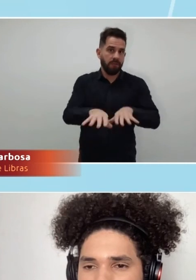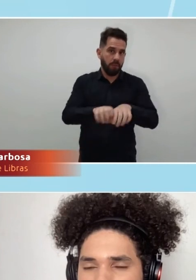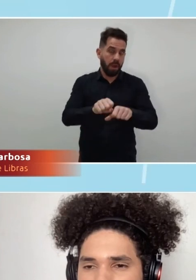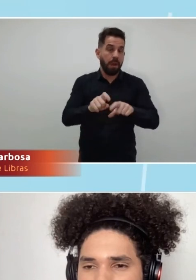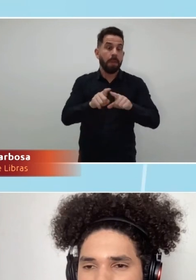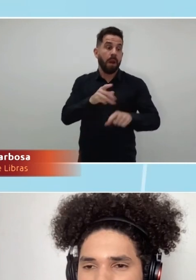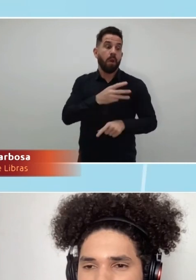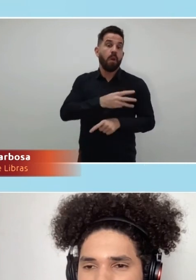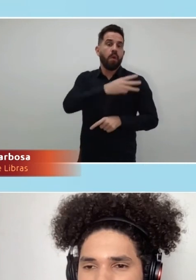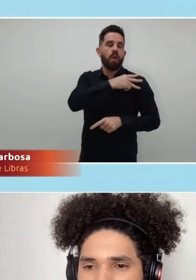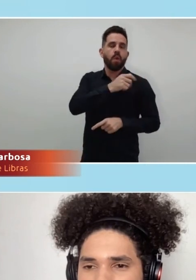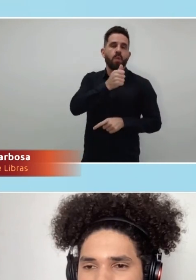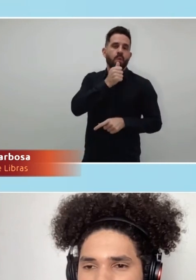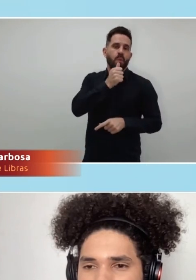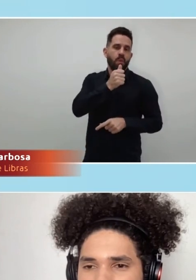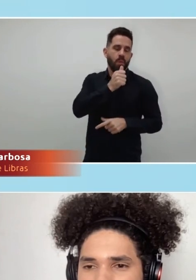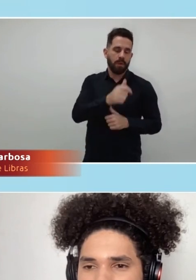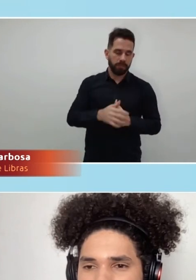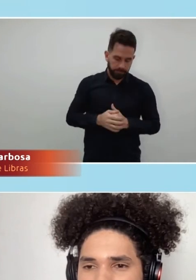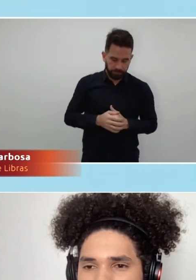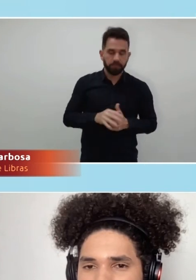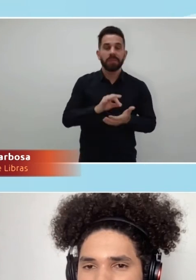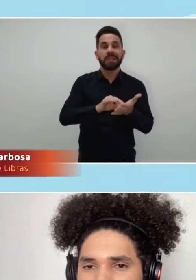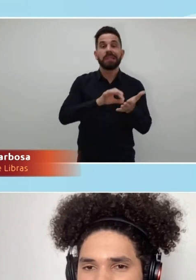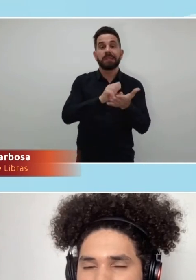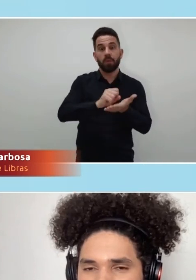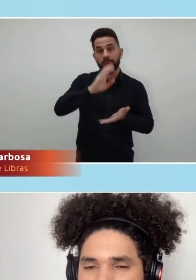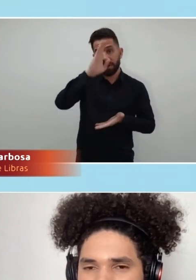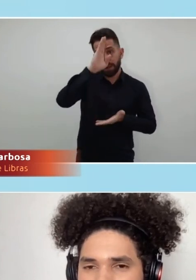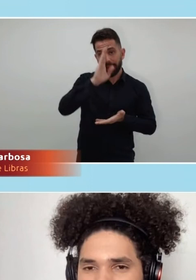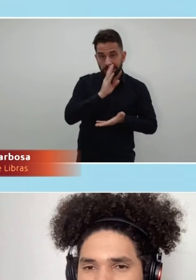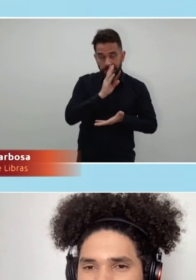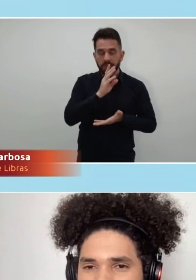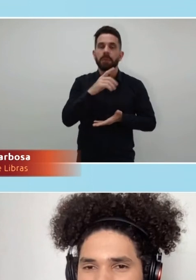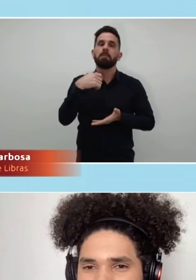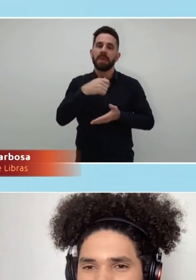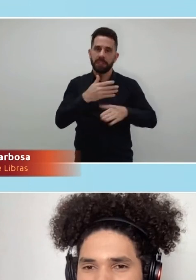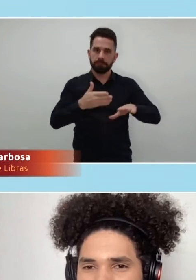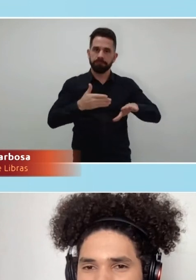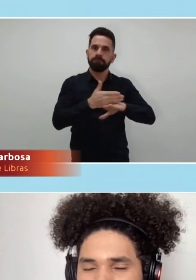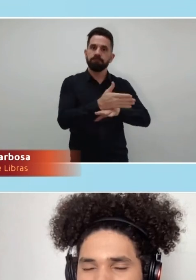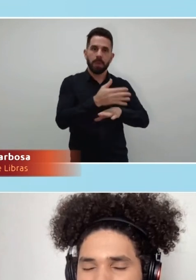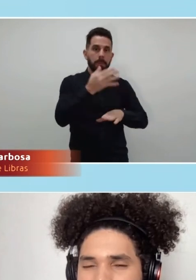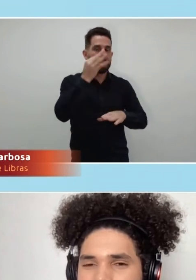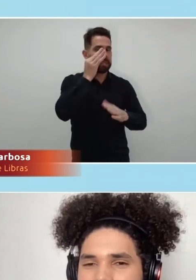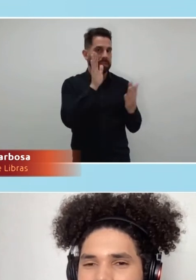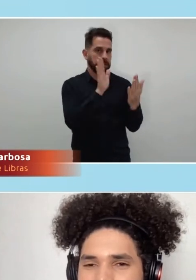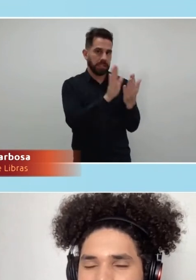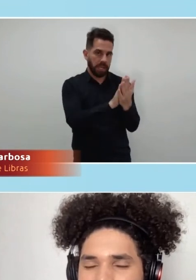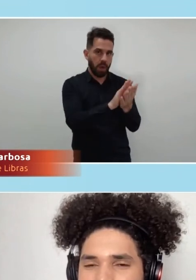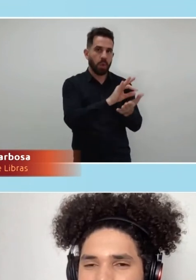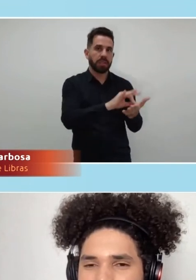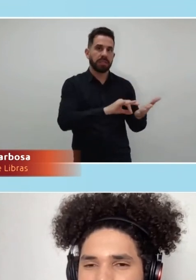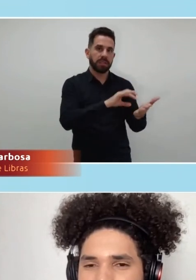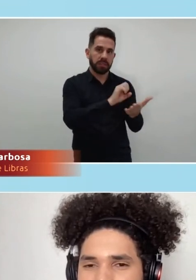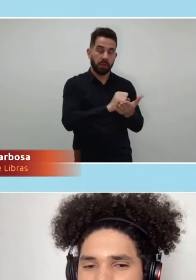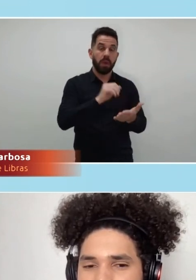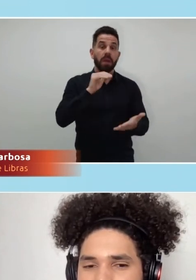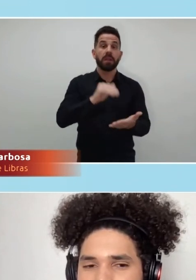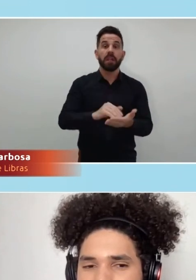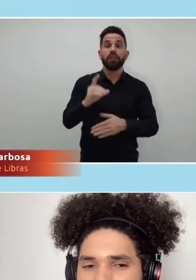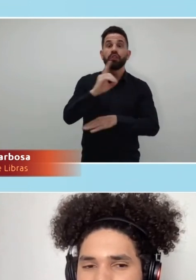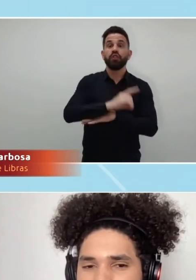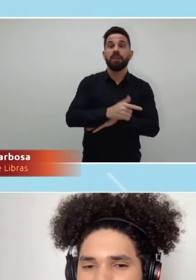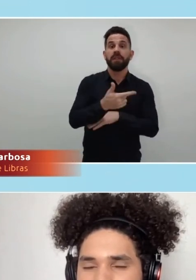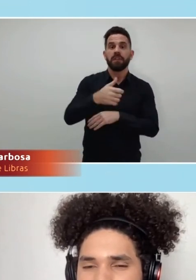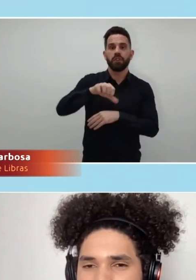ensino médio. As inscrições são gratuitas e feitas exclusivamente de forma presencial, até o dia 29 de agosto, no campus